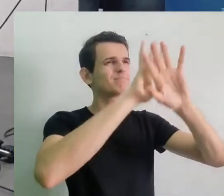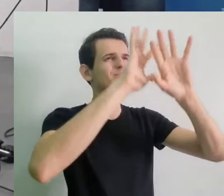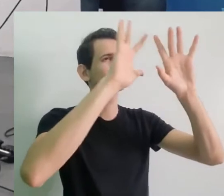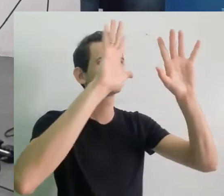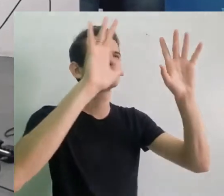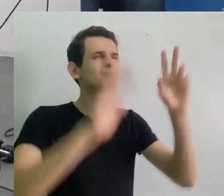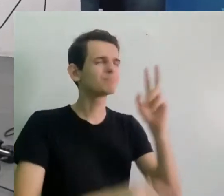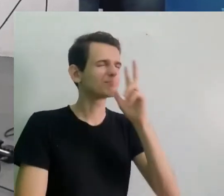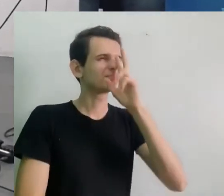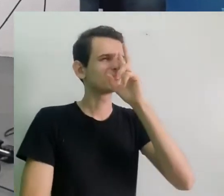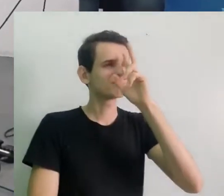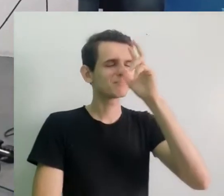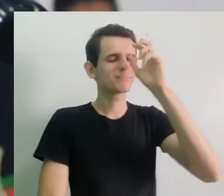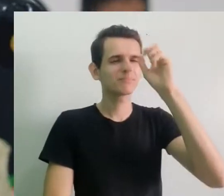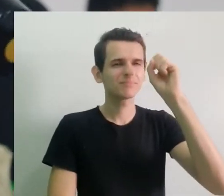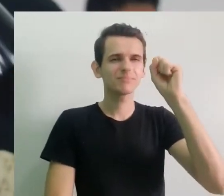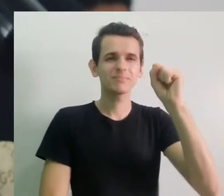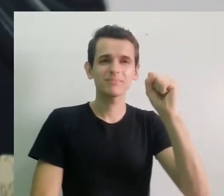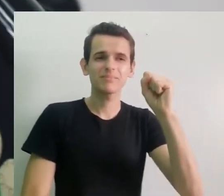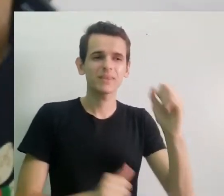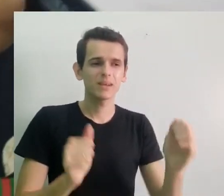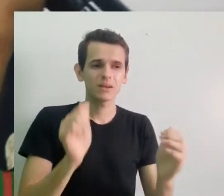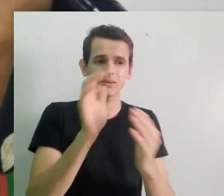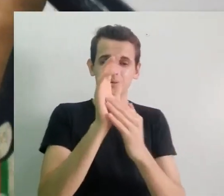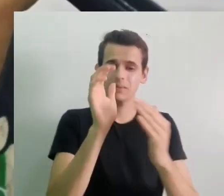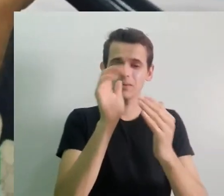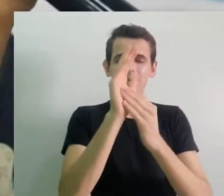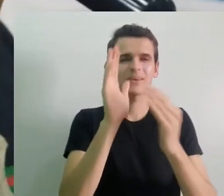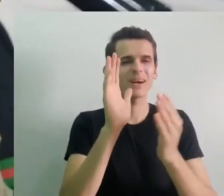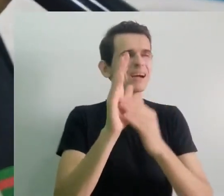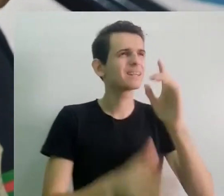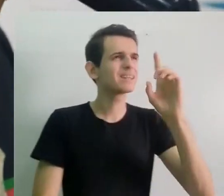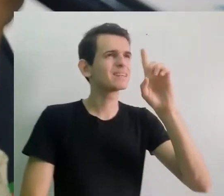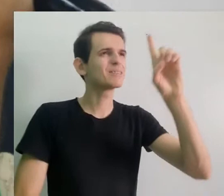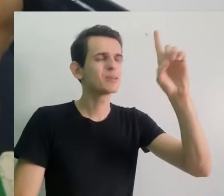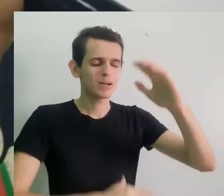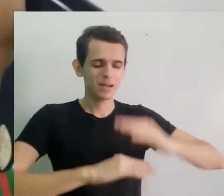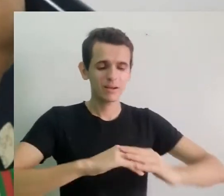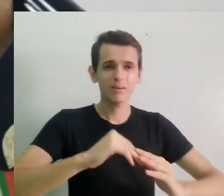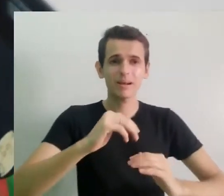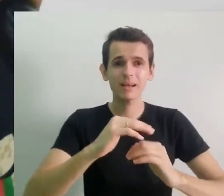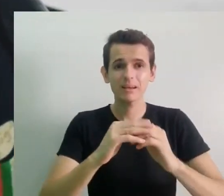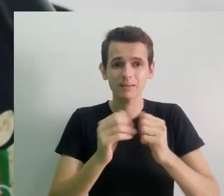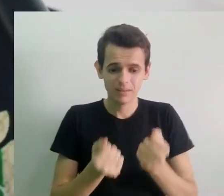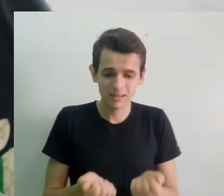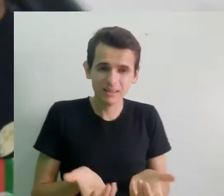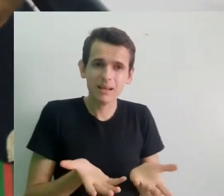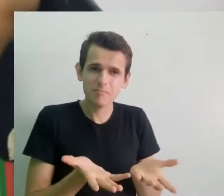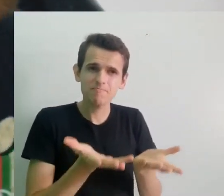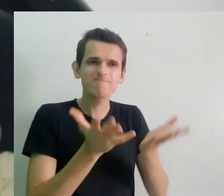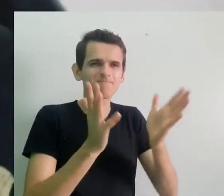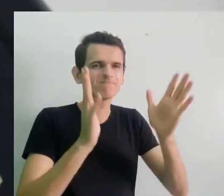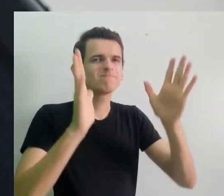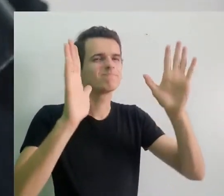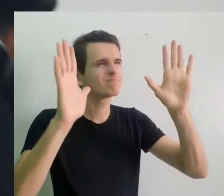glória, a força e o louvor a Deus, e o levantar